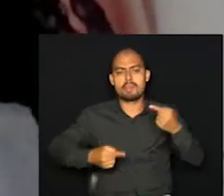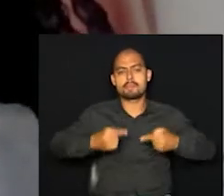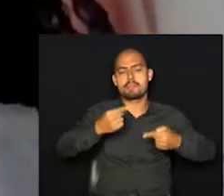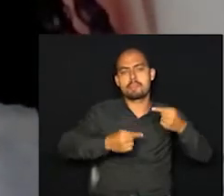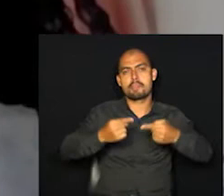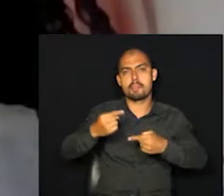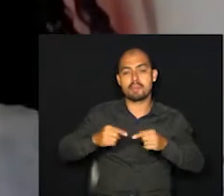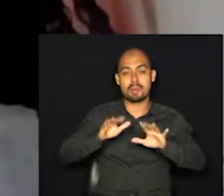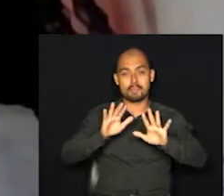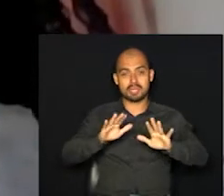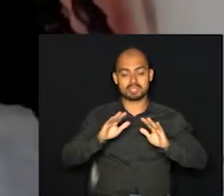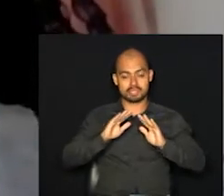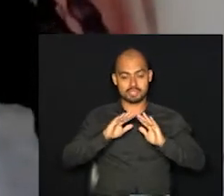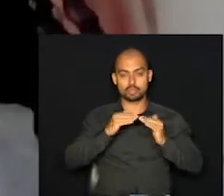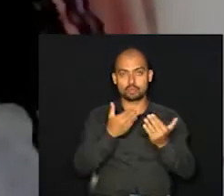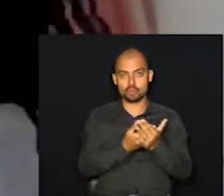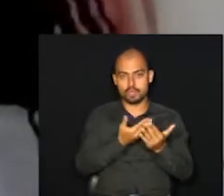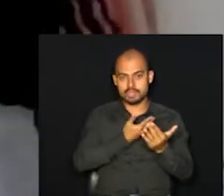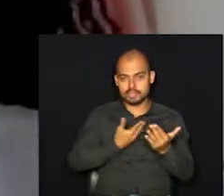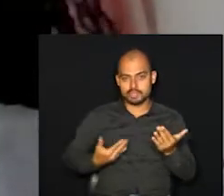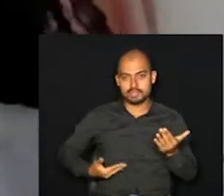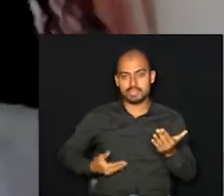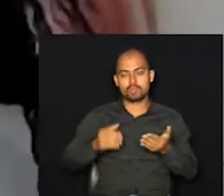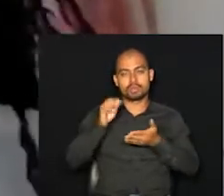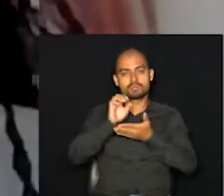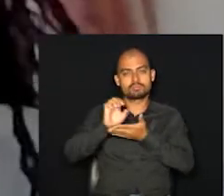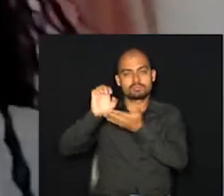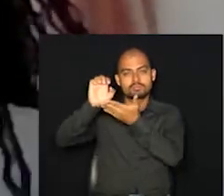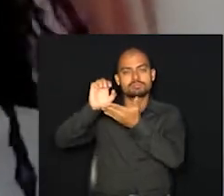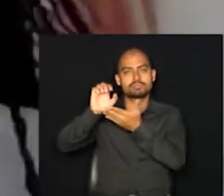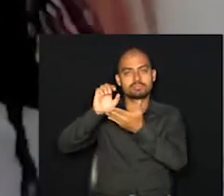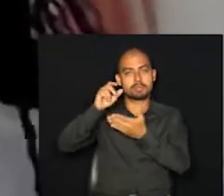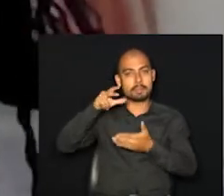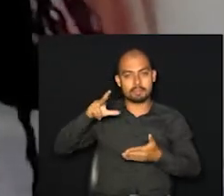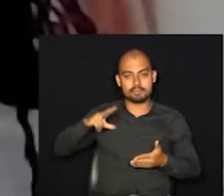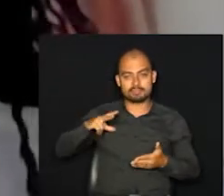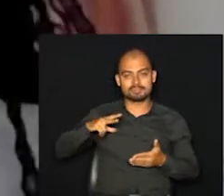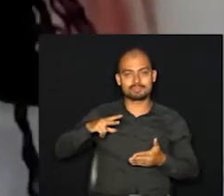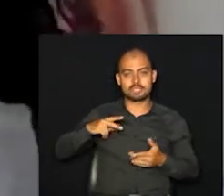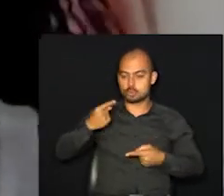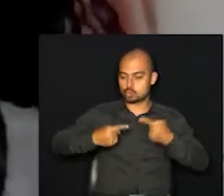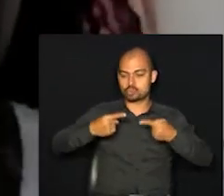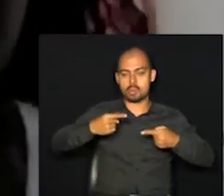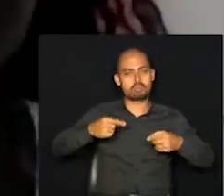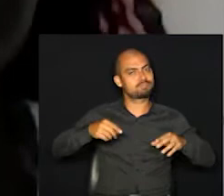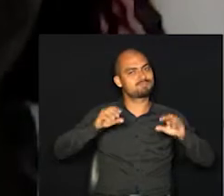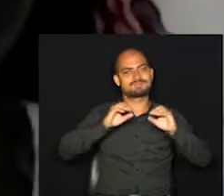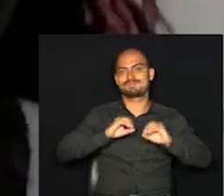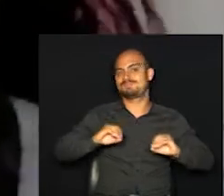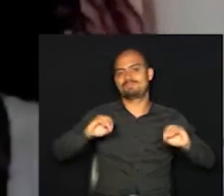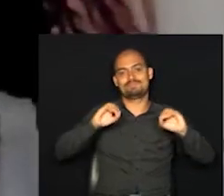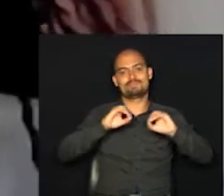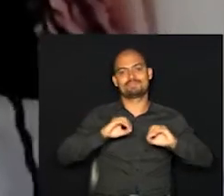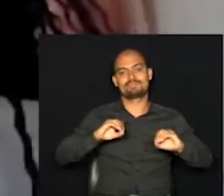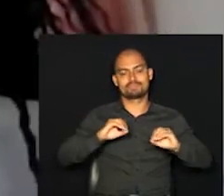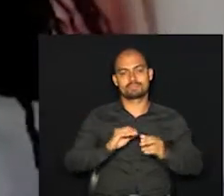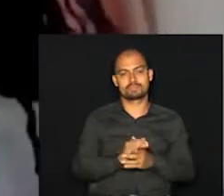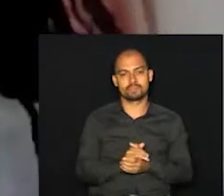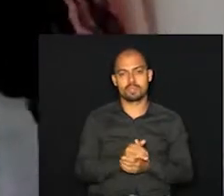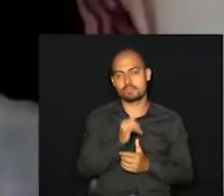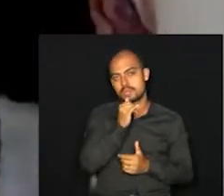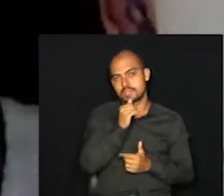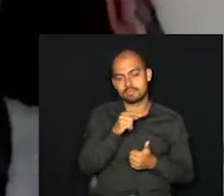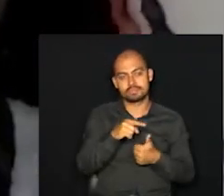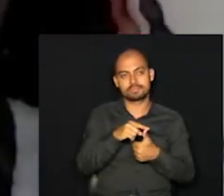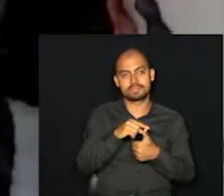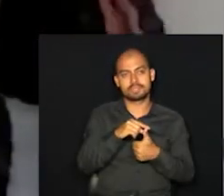escolas estaduais, municipais e particulares essa discussão ela não é feita. Eu acho que assim, 13 de maio, 20